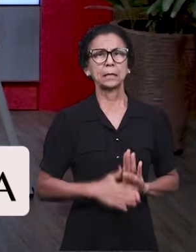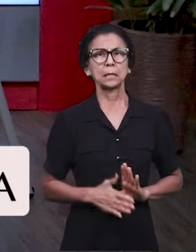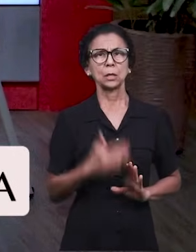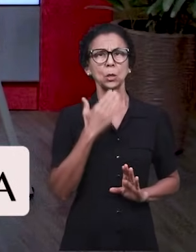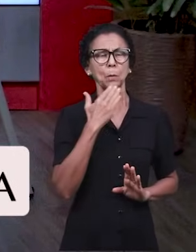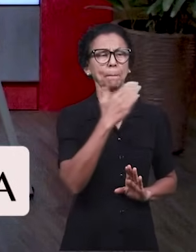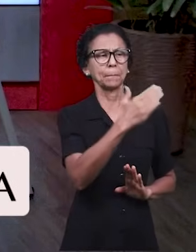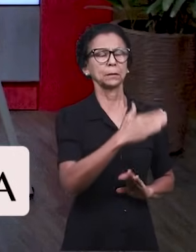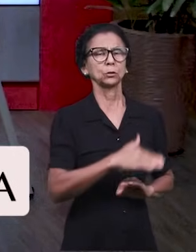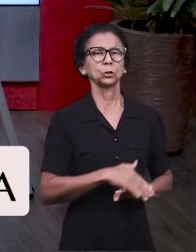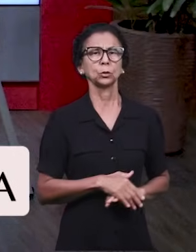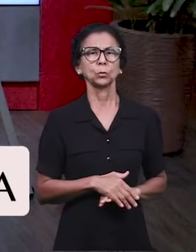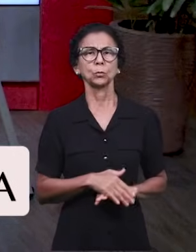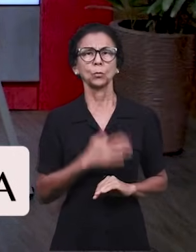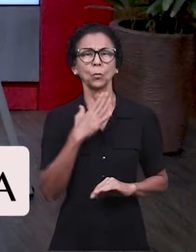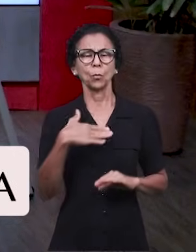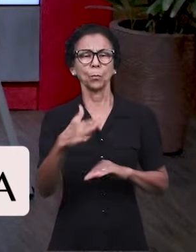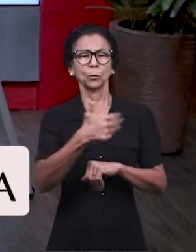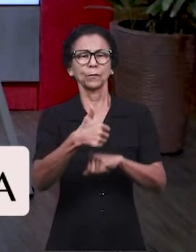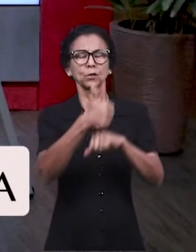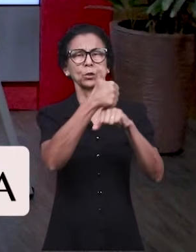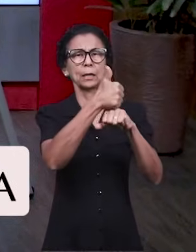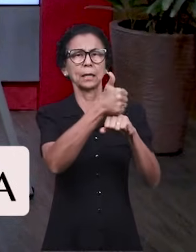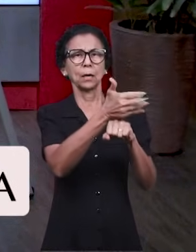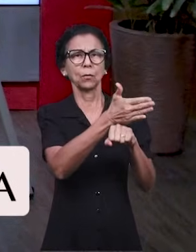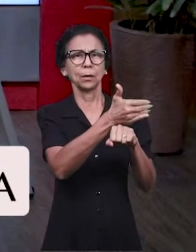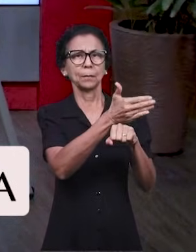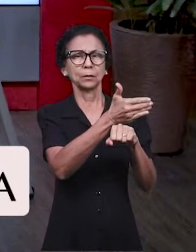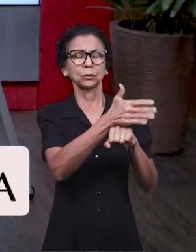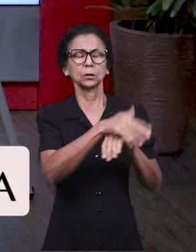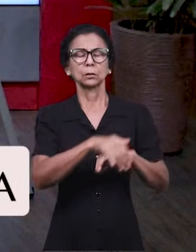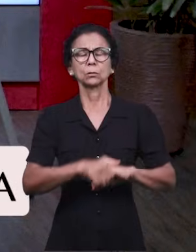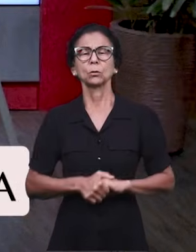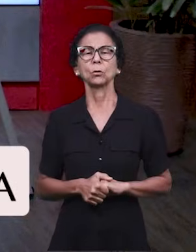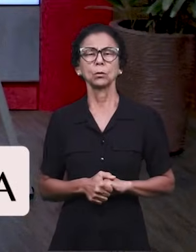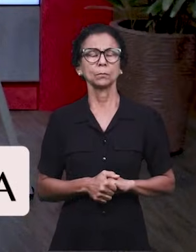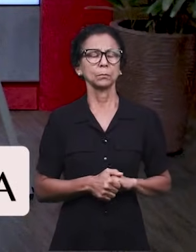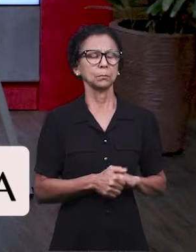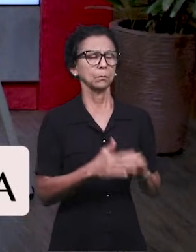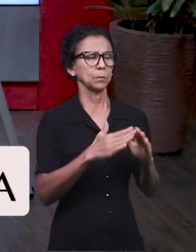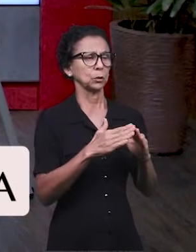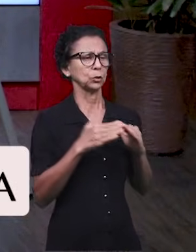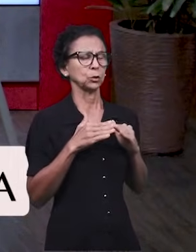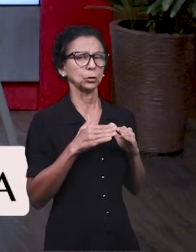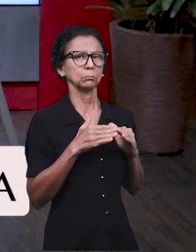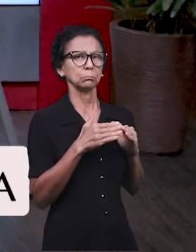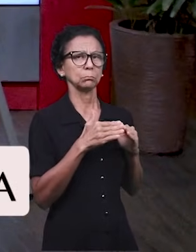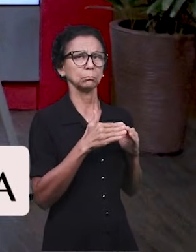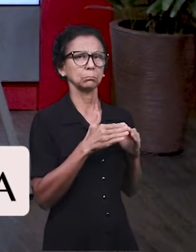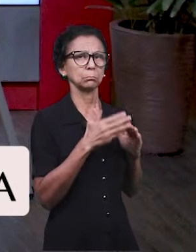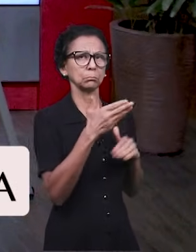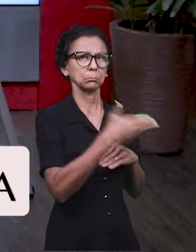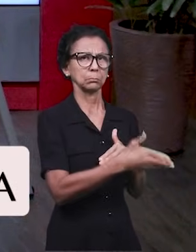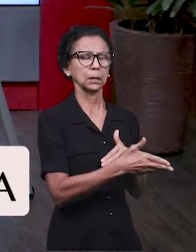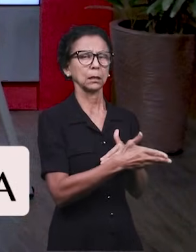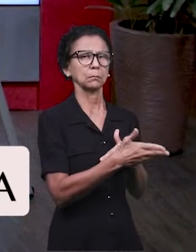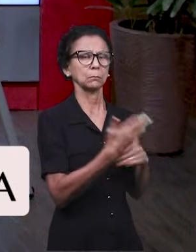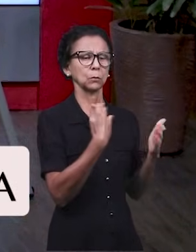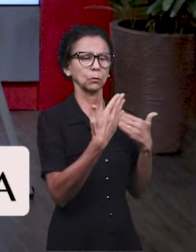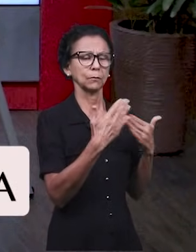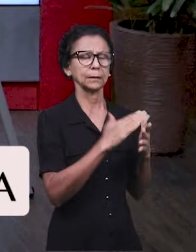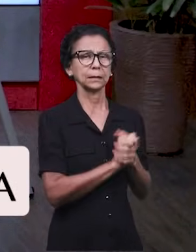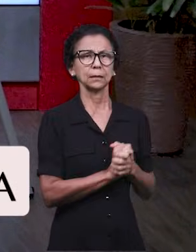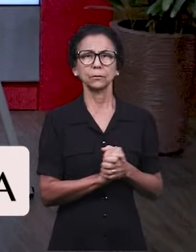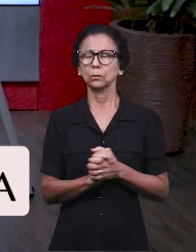pôde recebê-lo, mandou o conselheiro, aquele que eu havia evangelizado no Brasil, para receber o